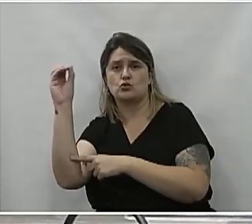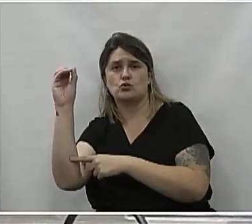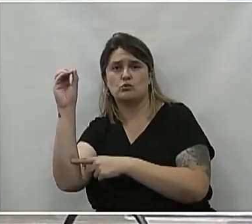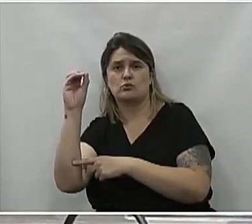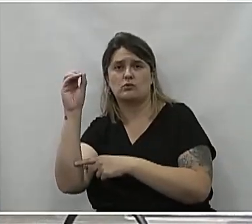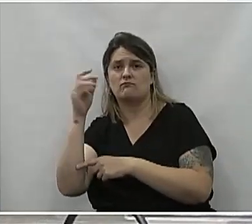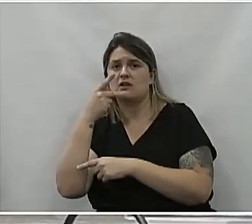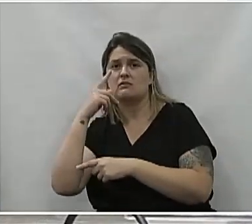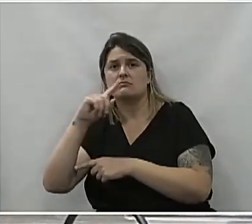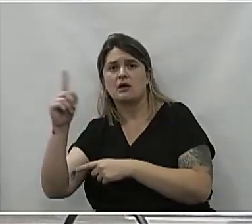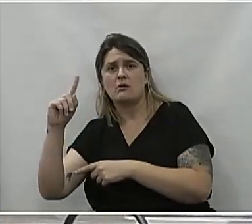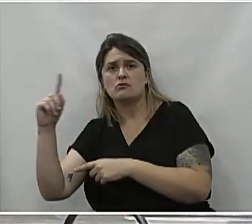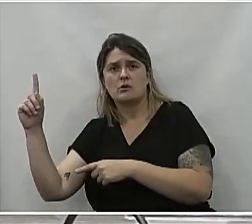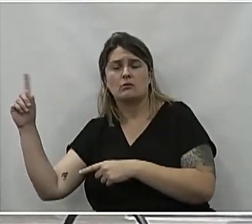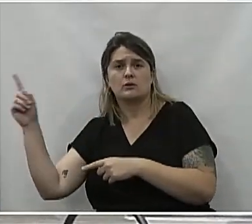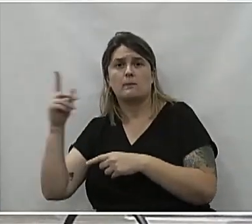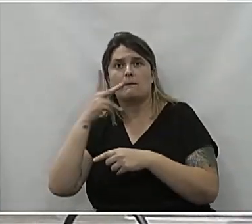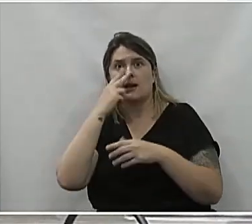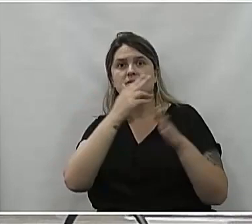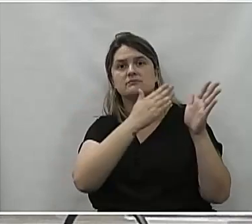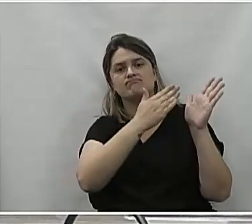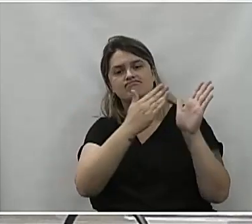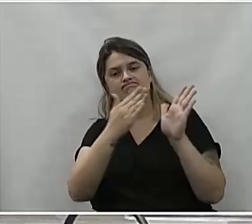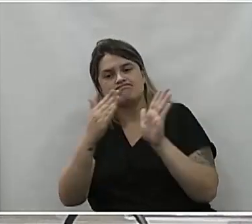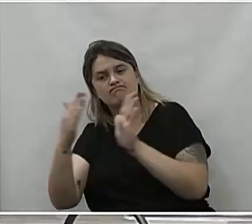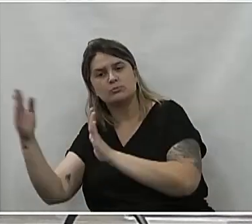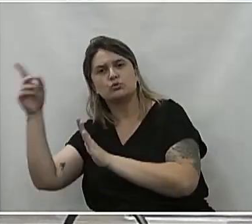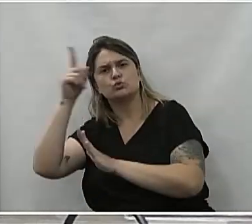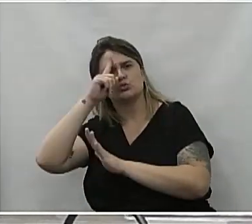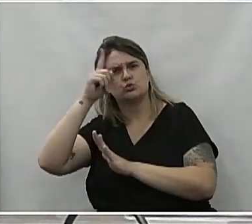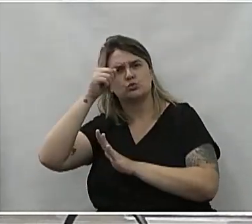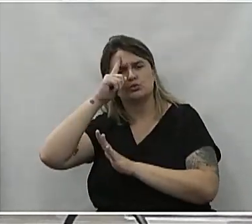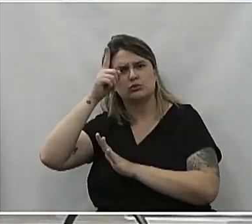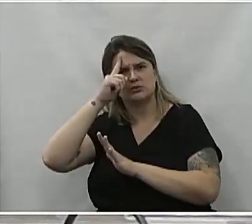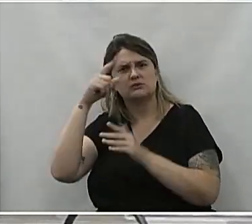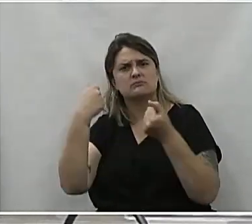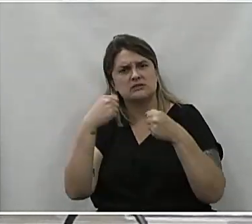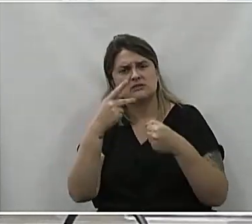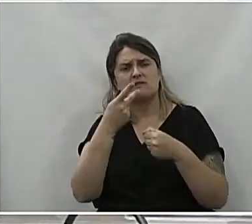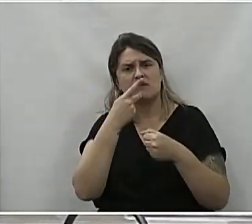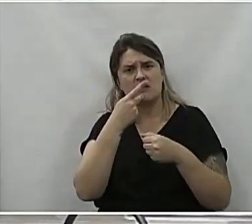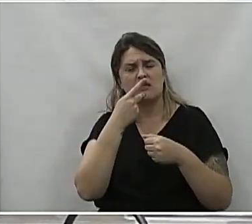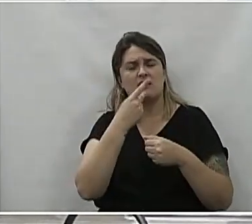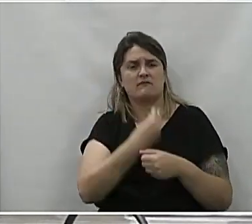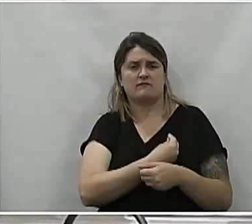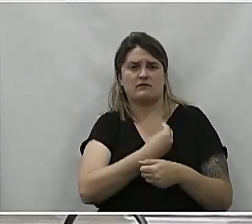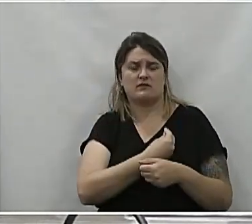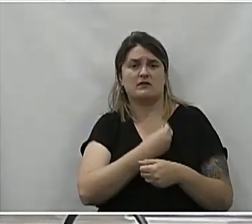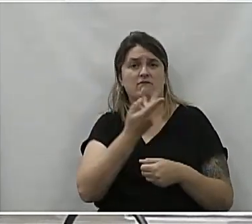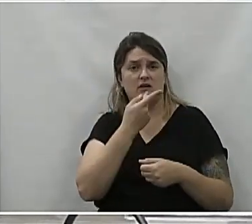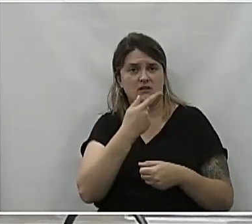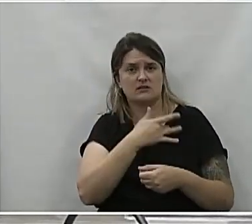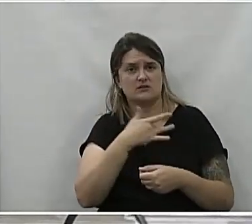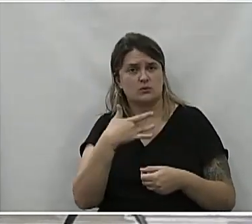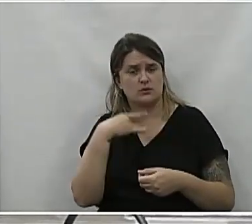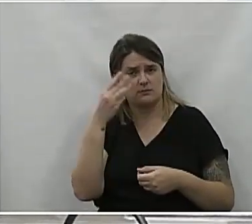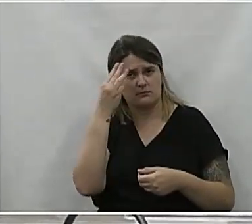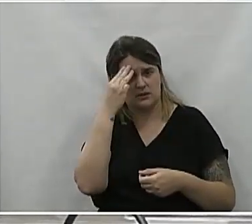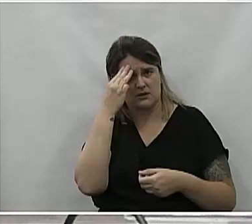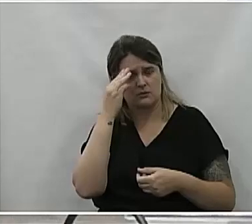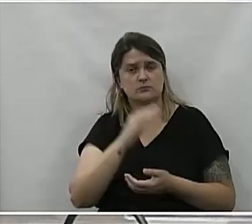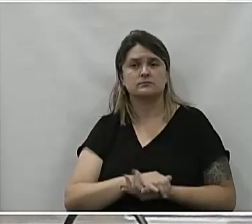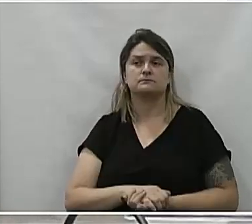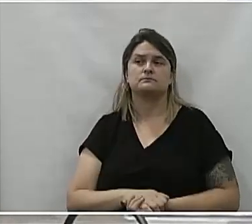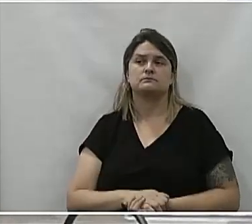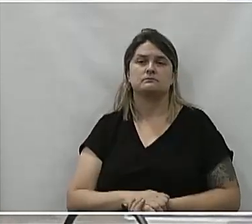É todos os meses Dia Após dia Nós temos que tratar Sobre a saúde mental E não é